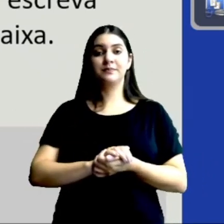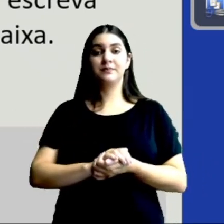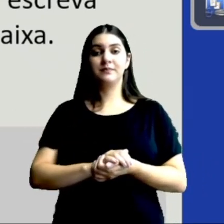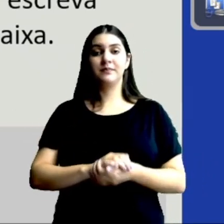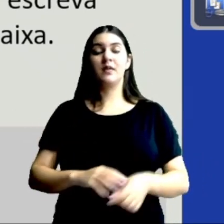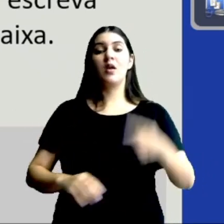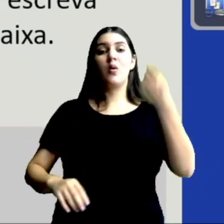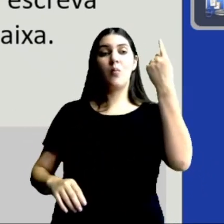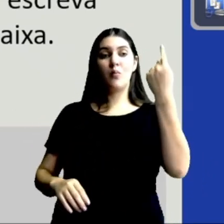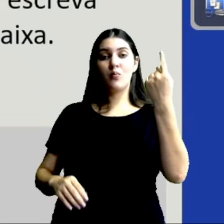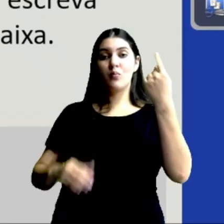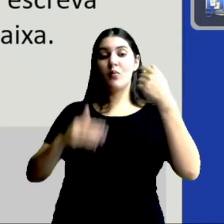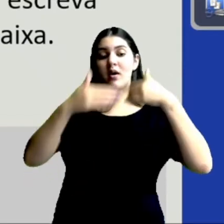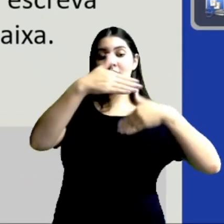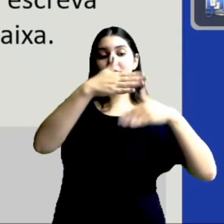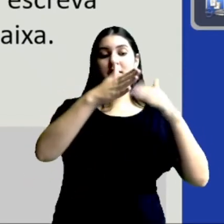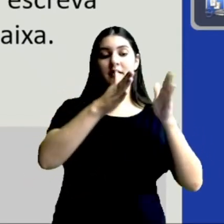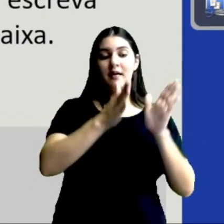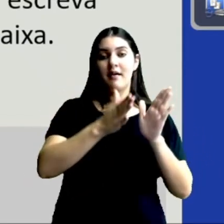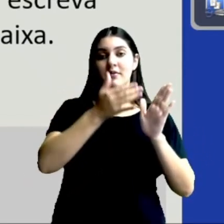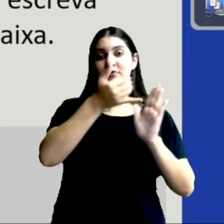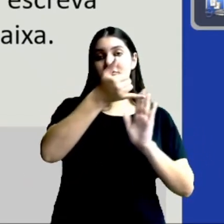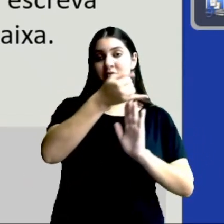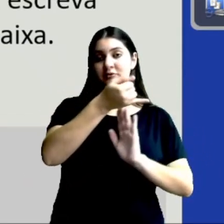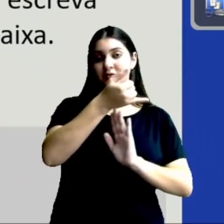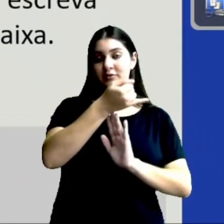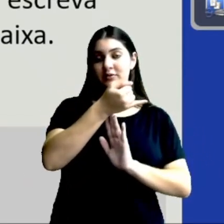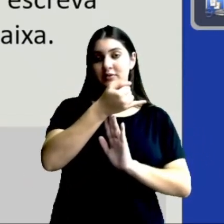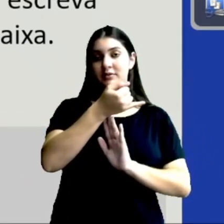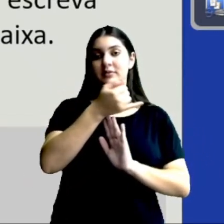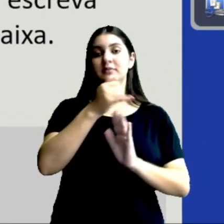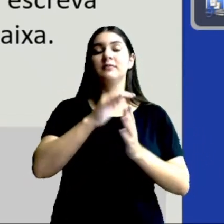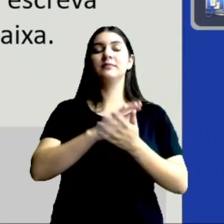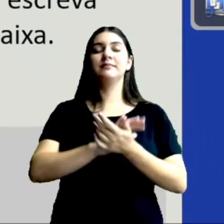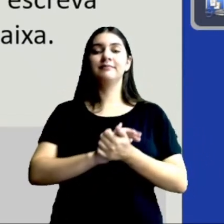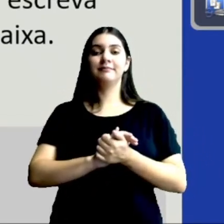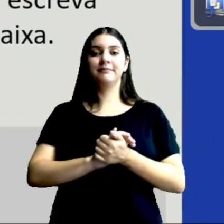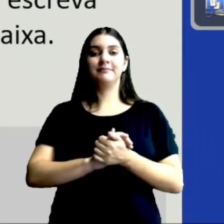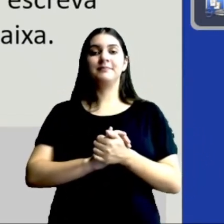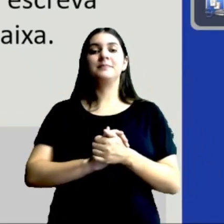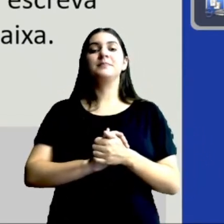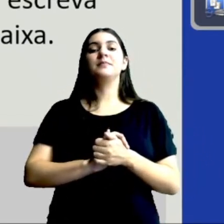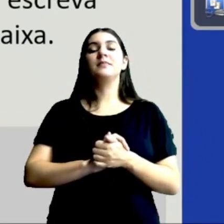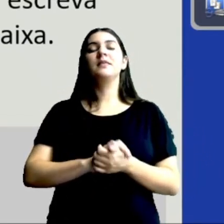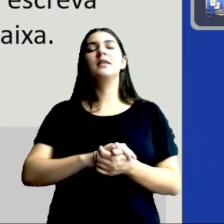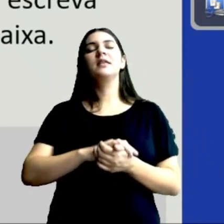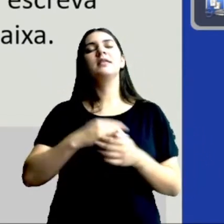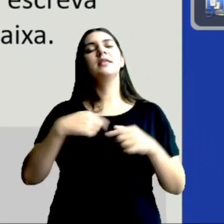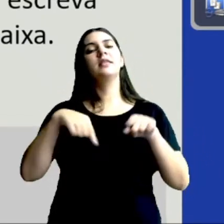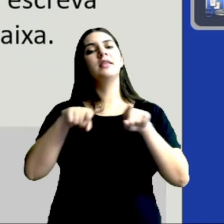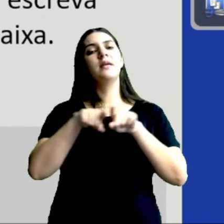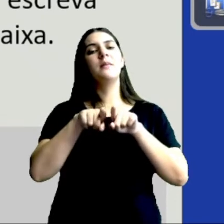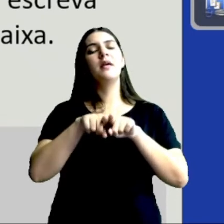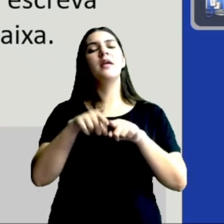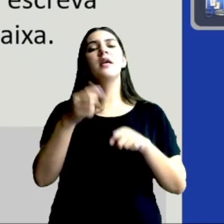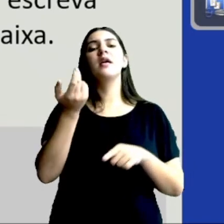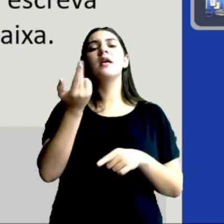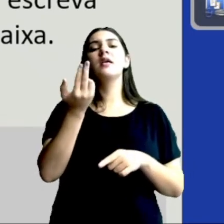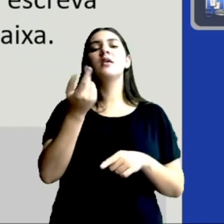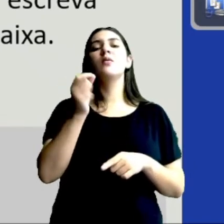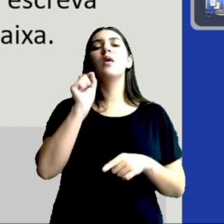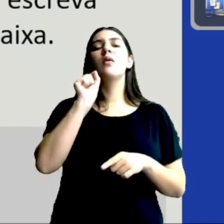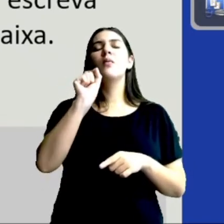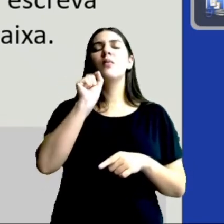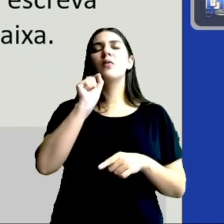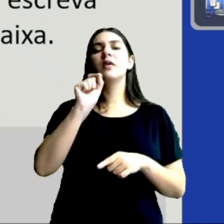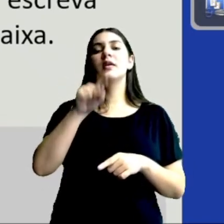uma caixa de caneta? Então, ó, uma caixa de caneta ficou aqui. Isso é igual, o que foi que